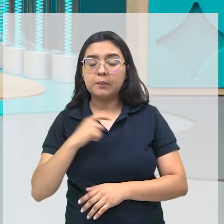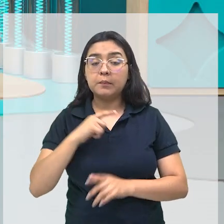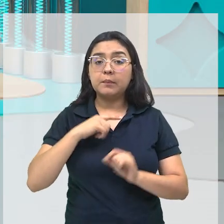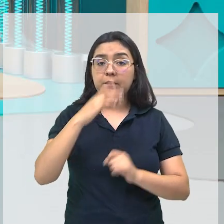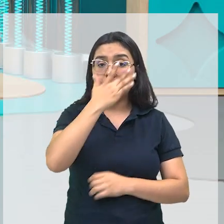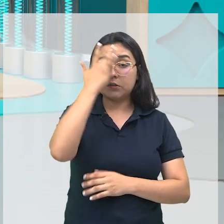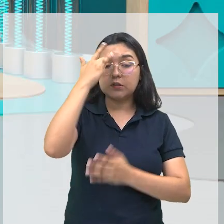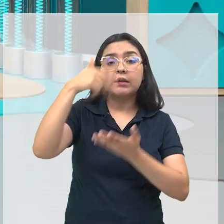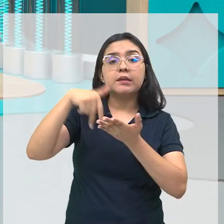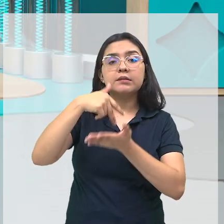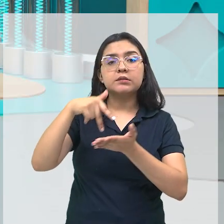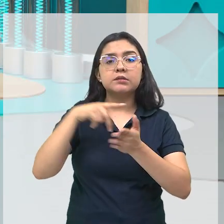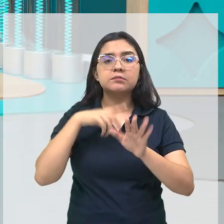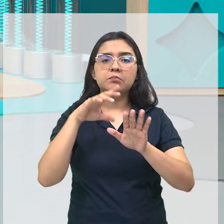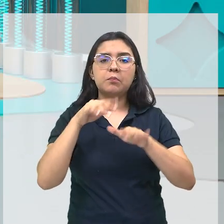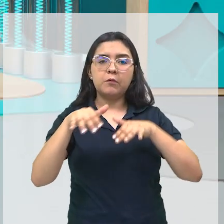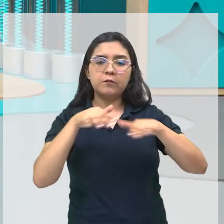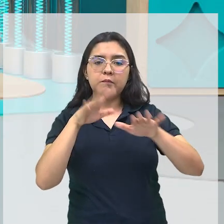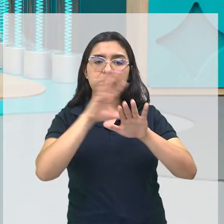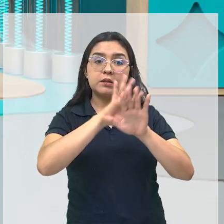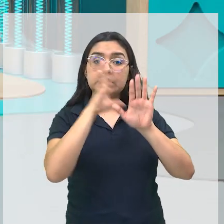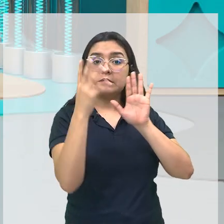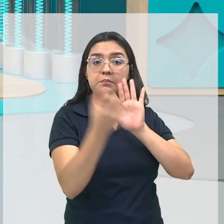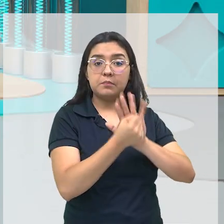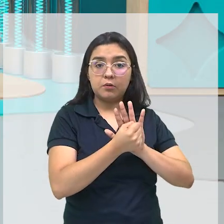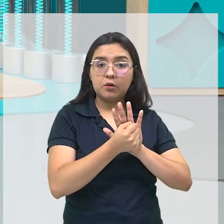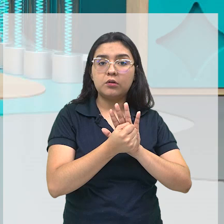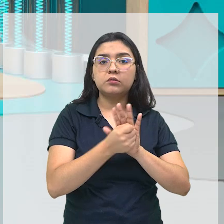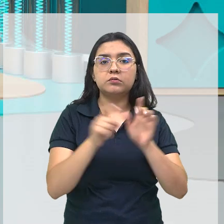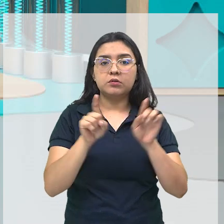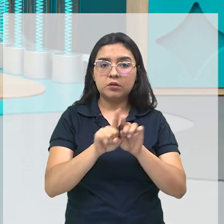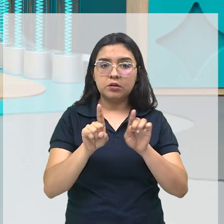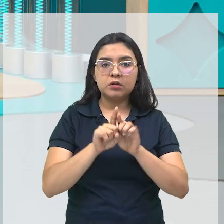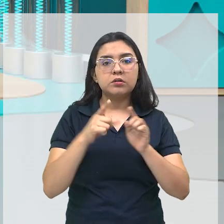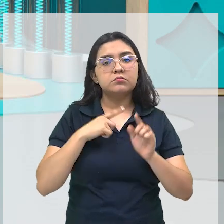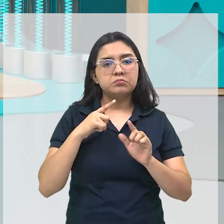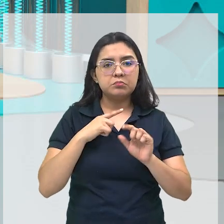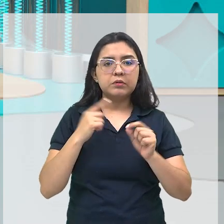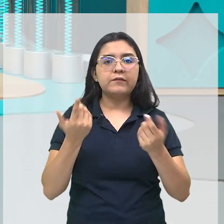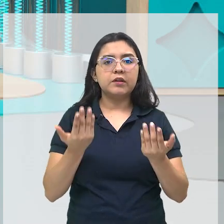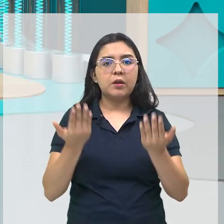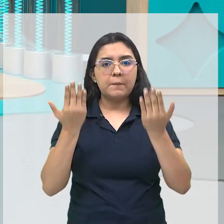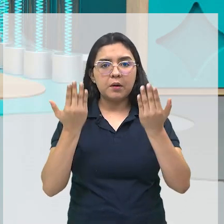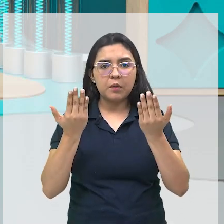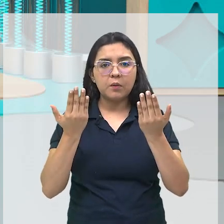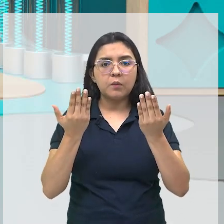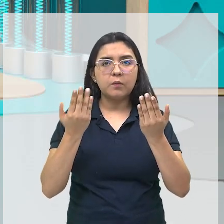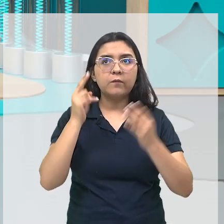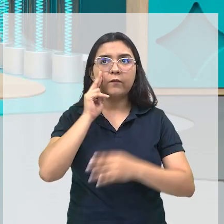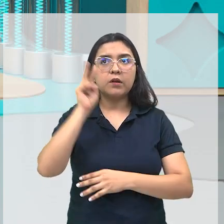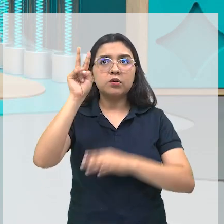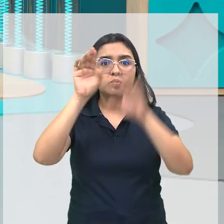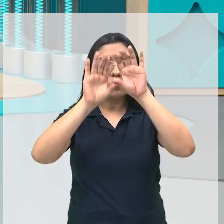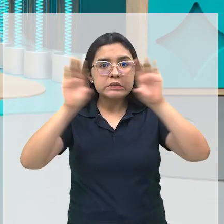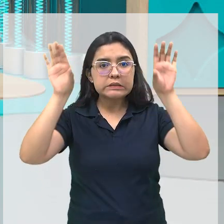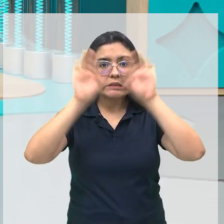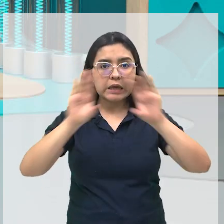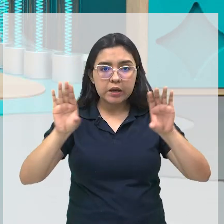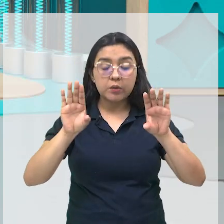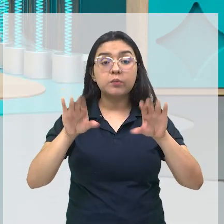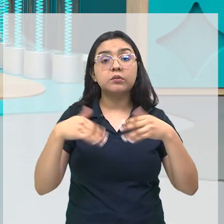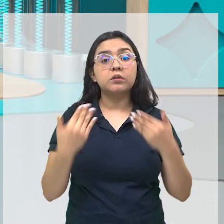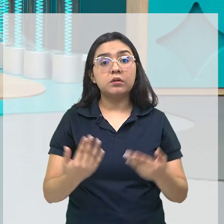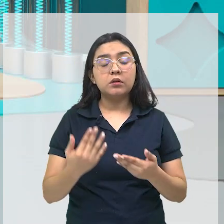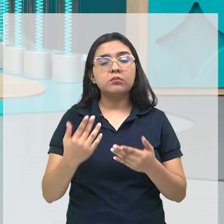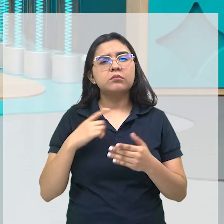movimentos simbólicos ali, fazendo, né, levantando a mão, olhando para o céu, por exemplo, ou então se curvando.